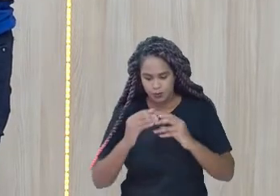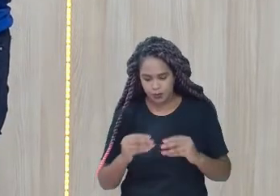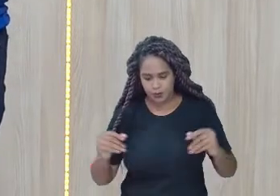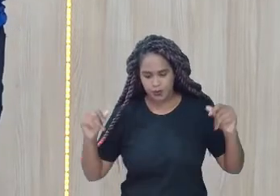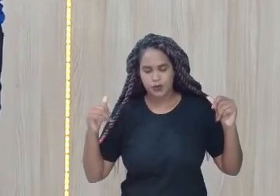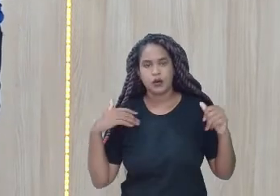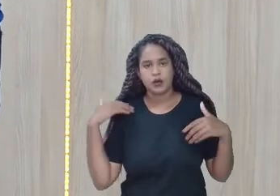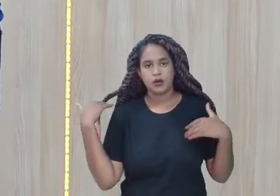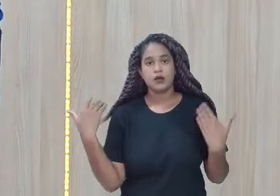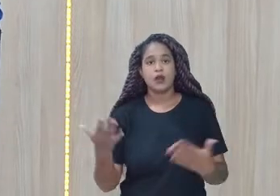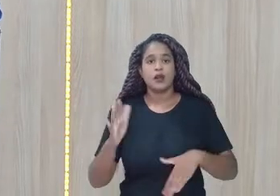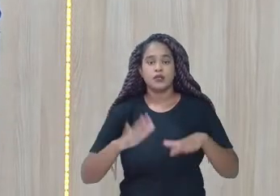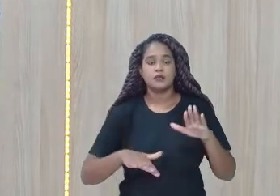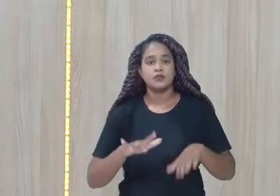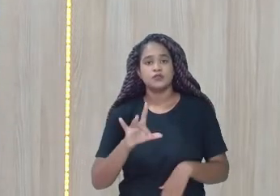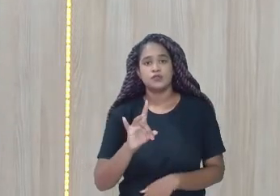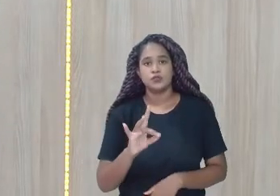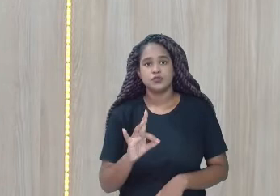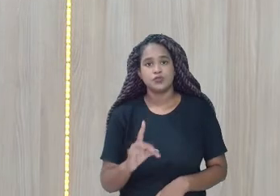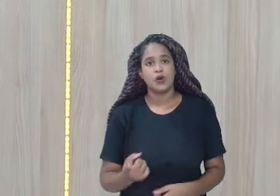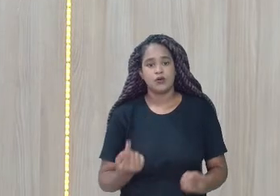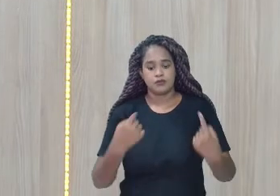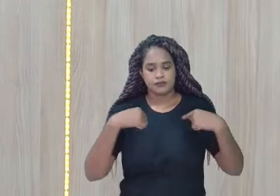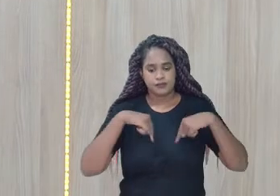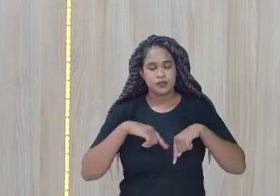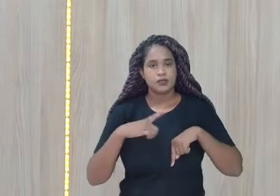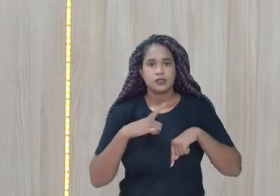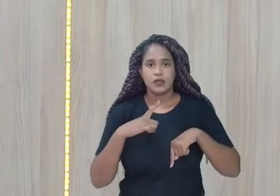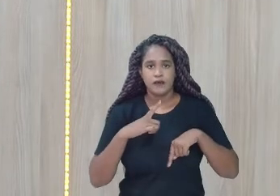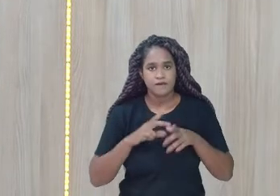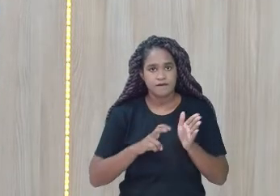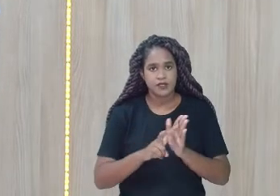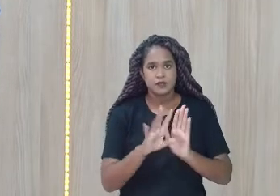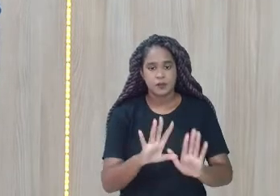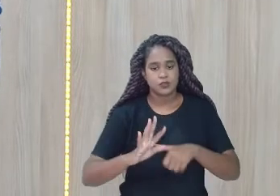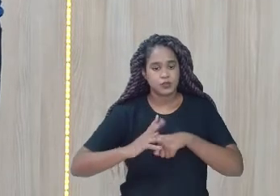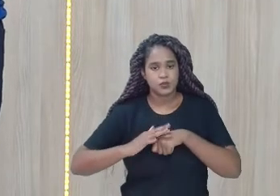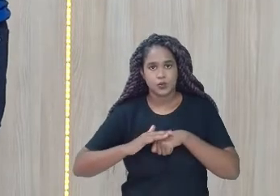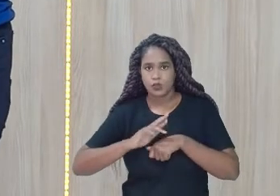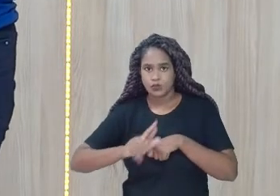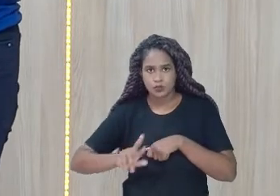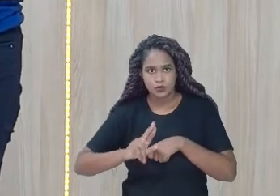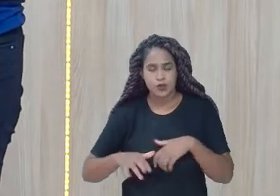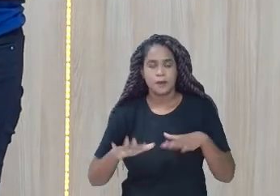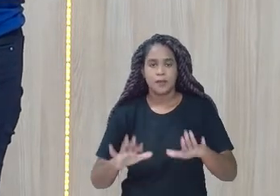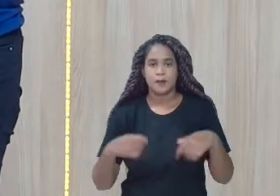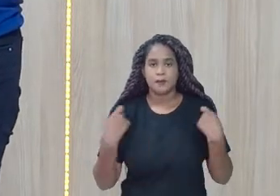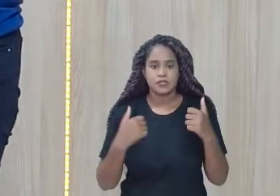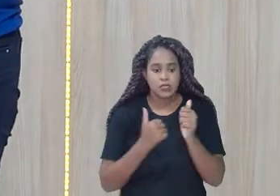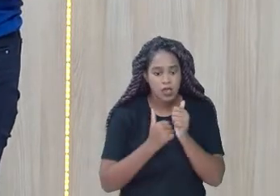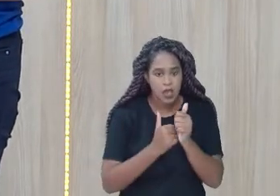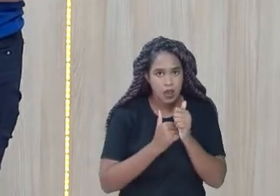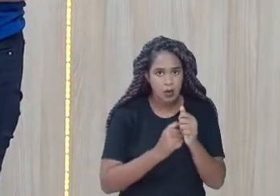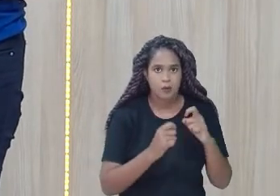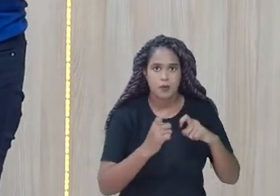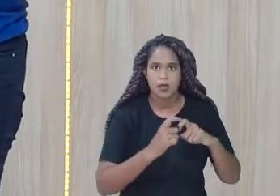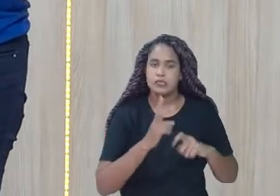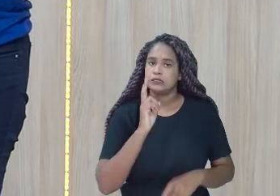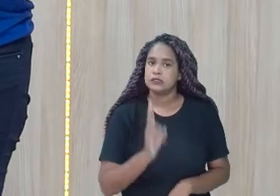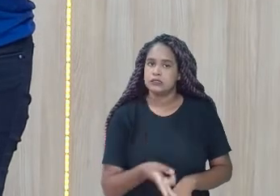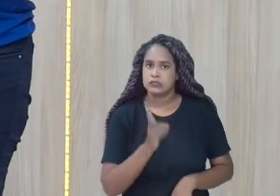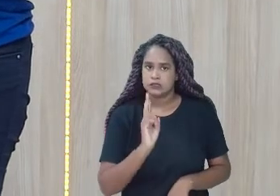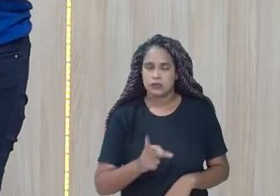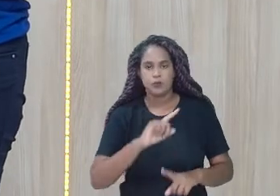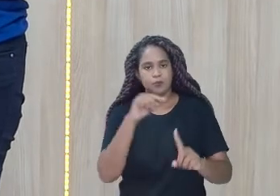é portador do vírus e não tem a doença. Mas é necessário o acompanhamento sempre